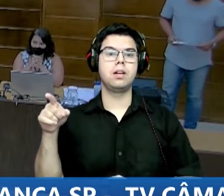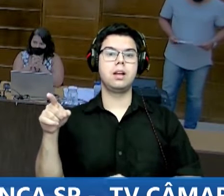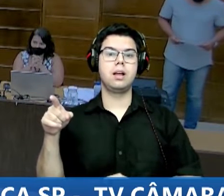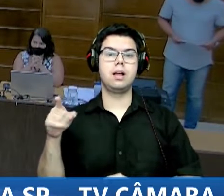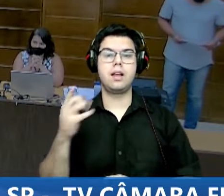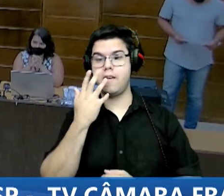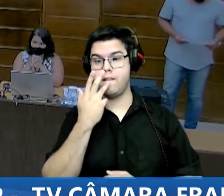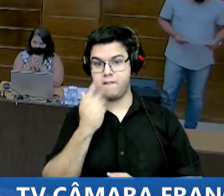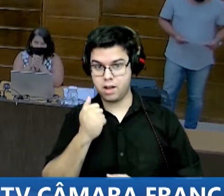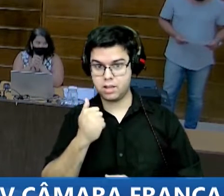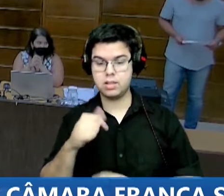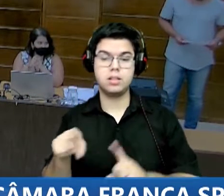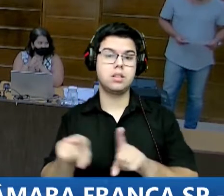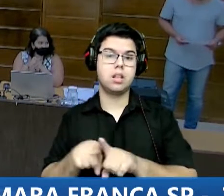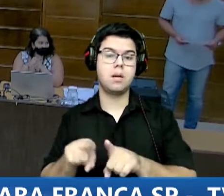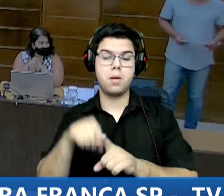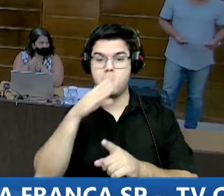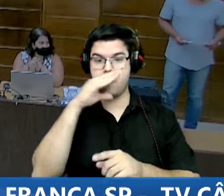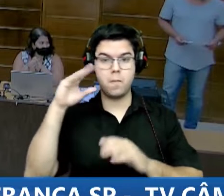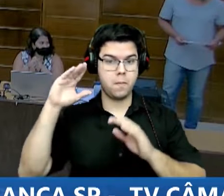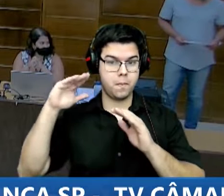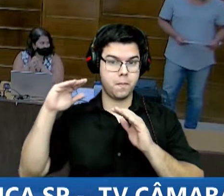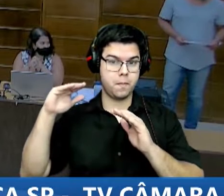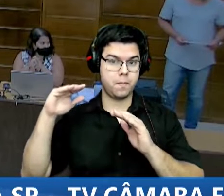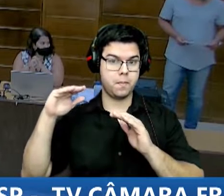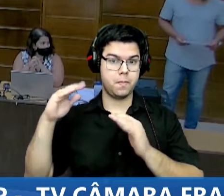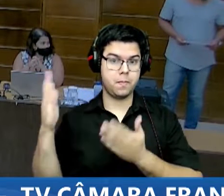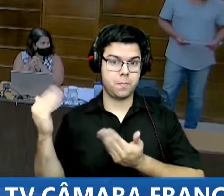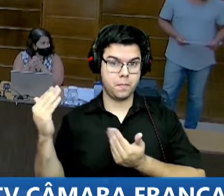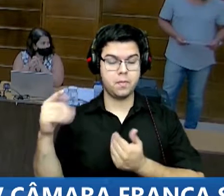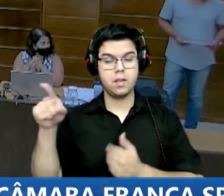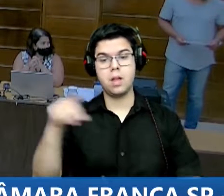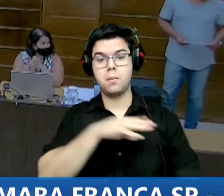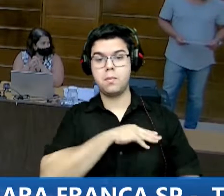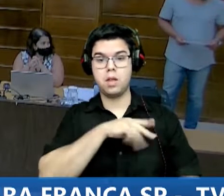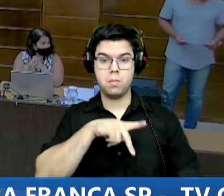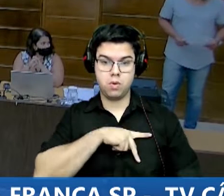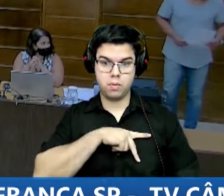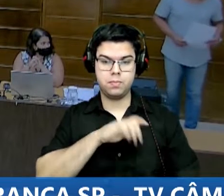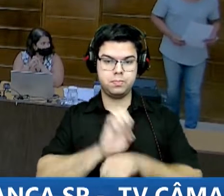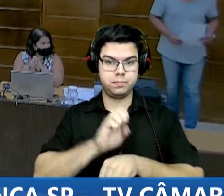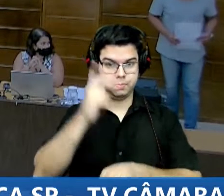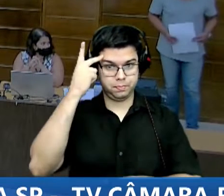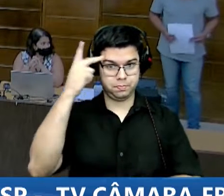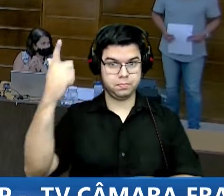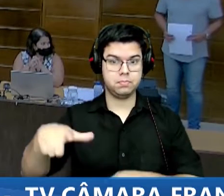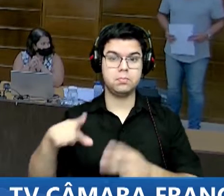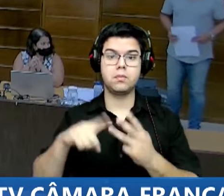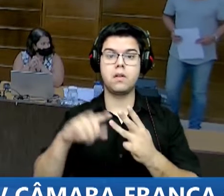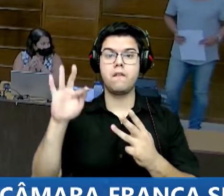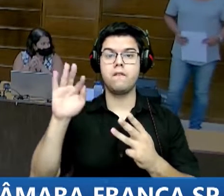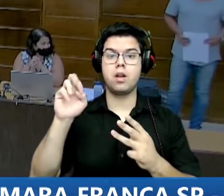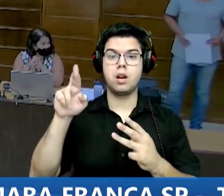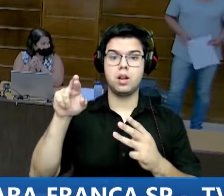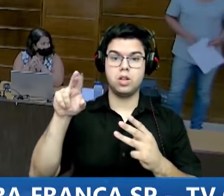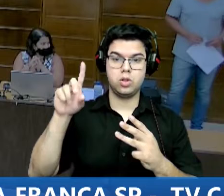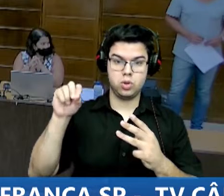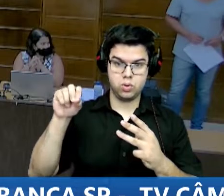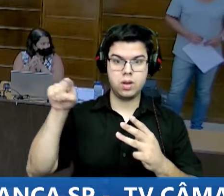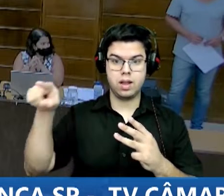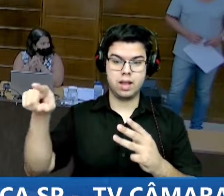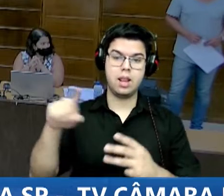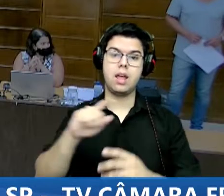do Ministério Público do Estado de São Paulo. Conosco também o Dr. Fernando Miguel da Silva, auditor fiscal do